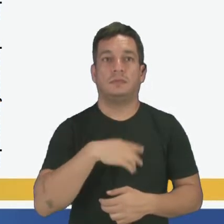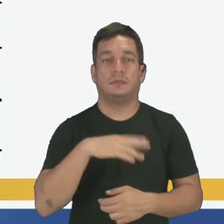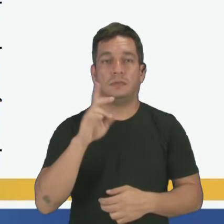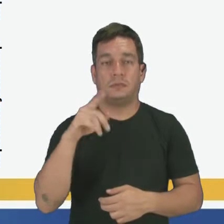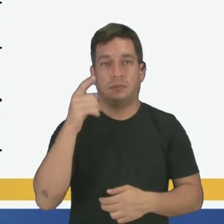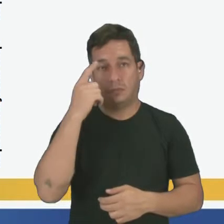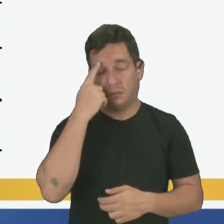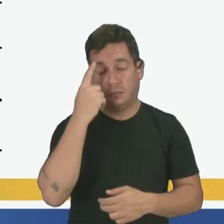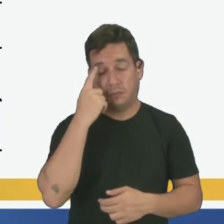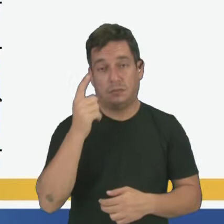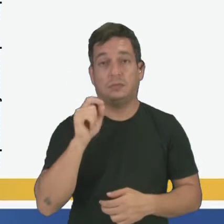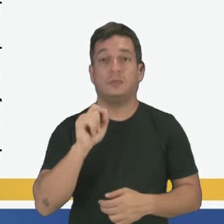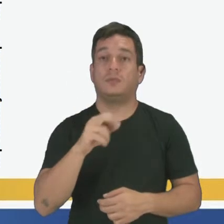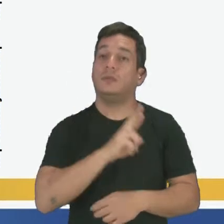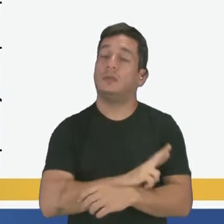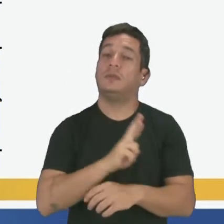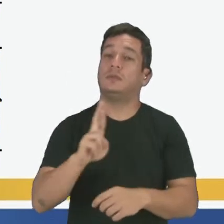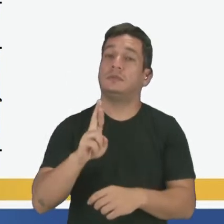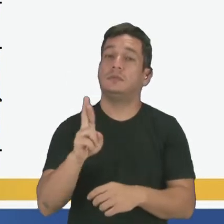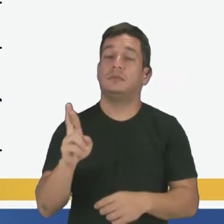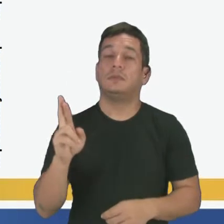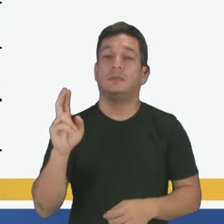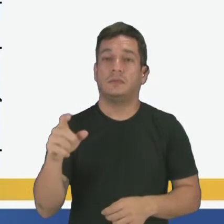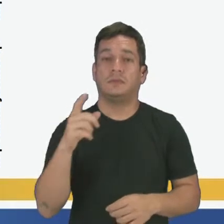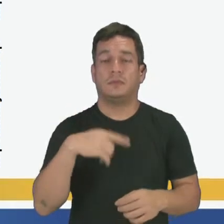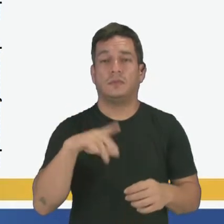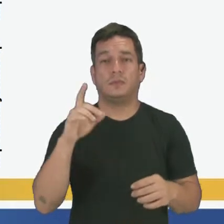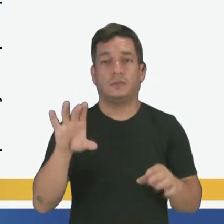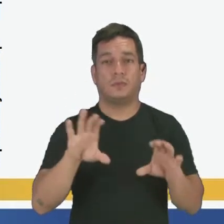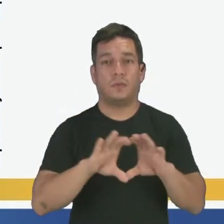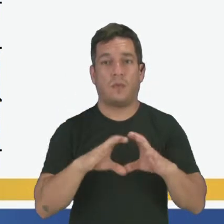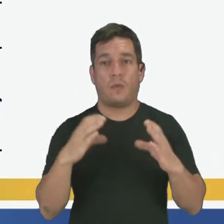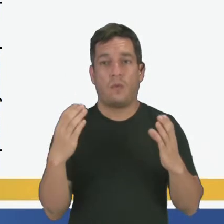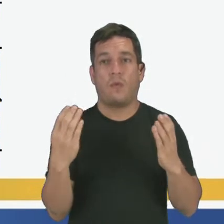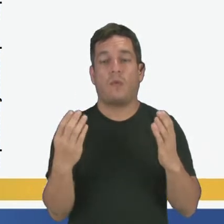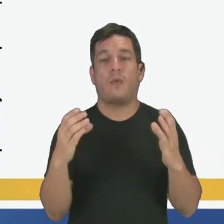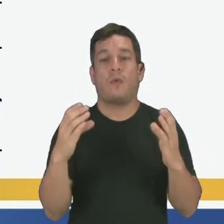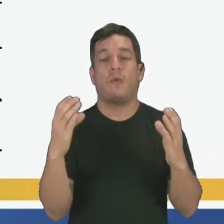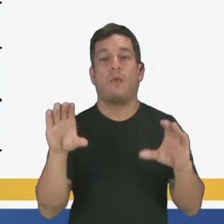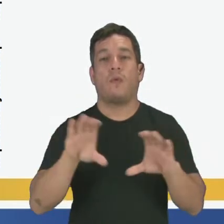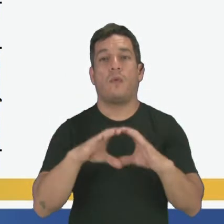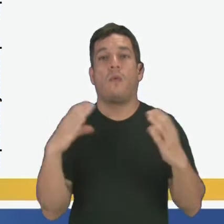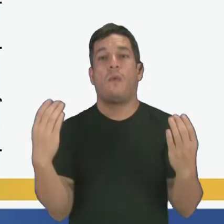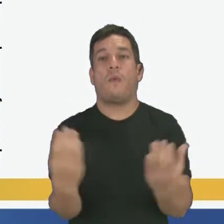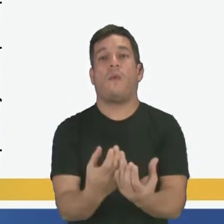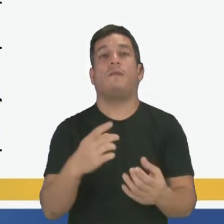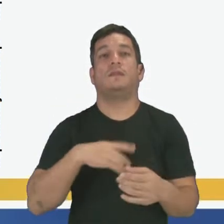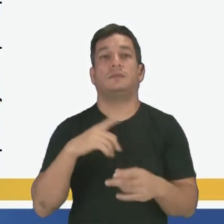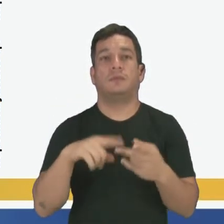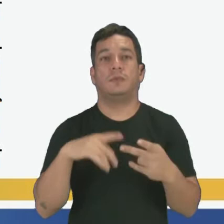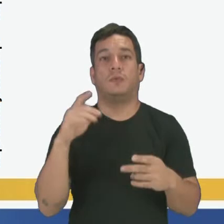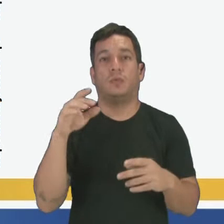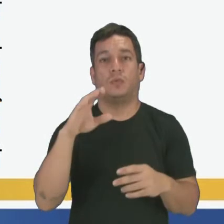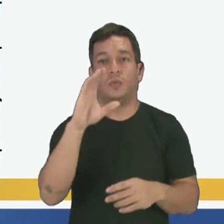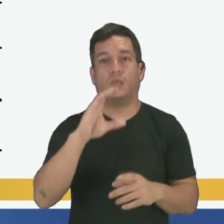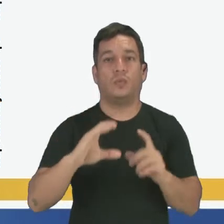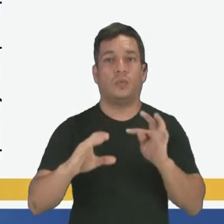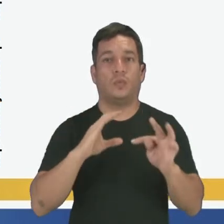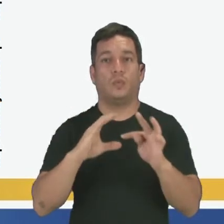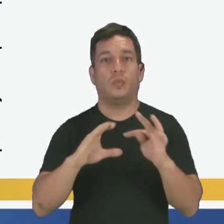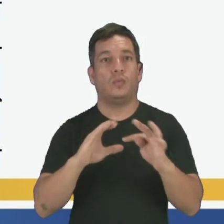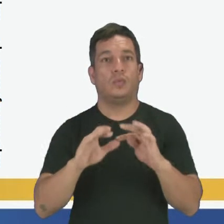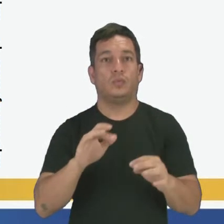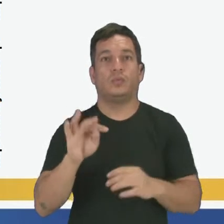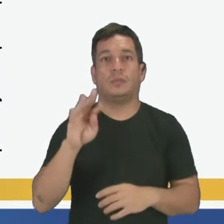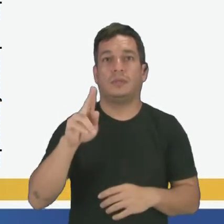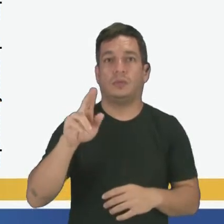doutrina de uma dada religião, suas convenções, celebrações, cultos, rituais transmitidos para